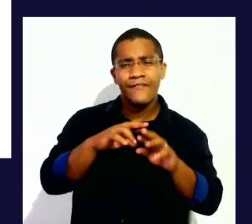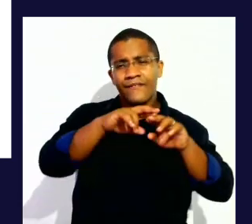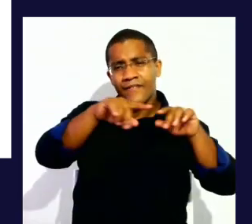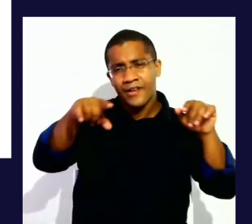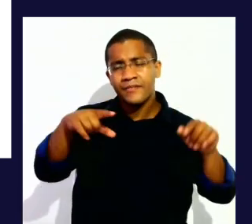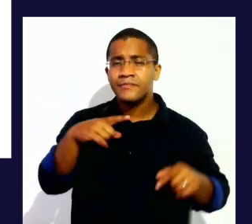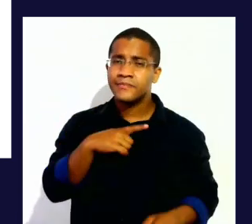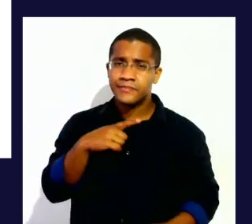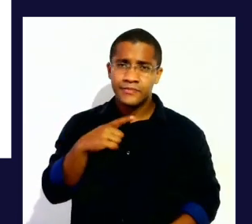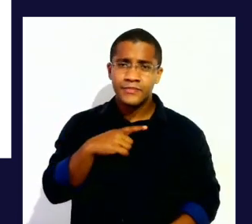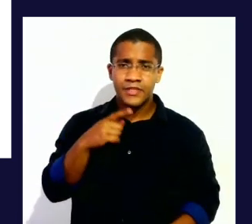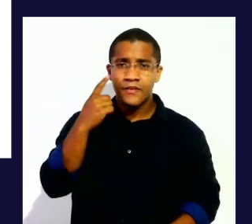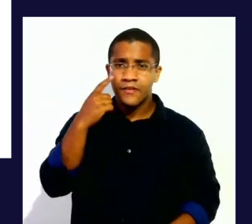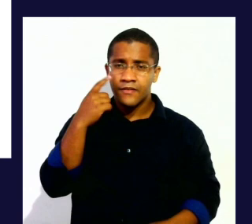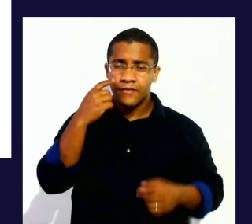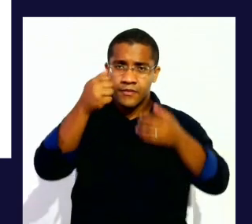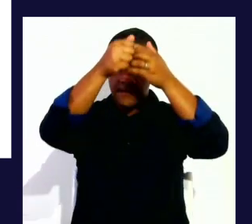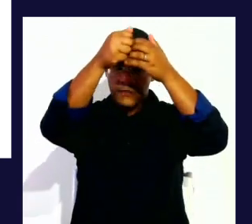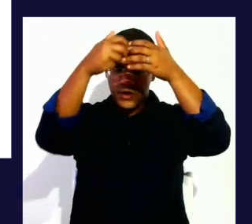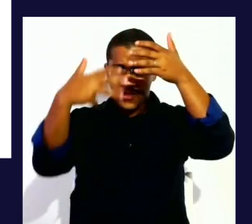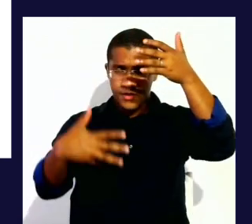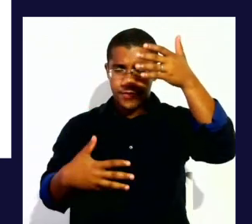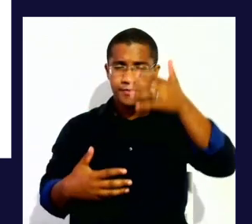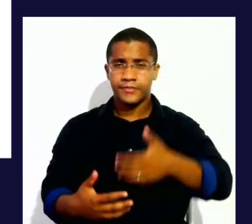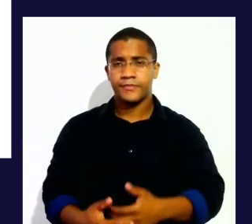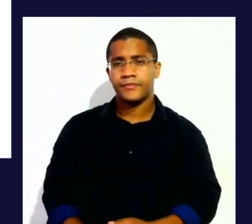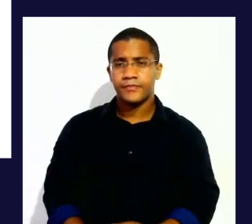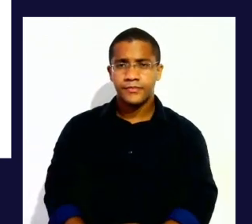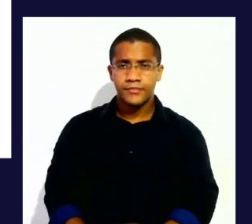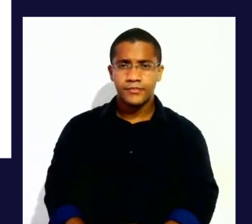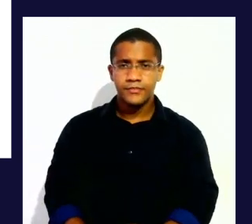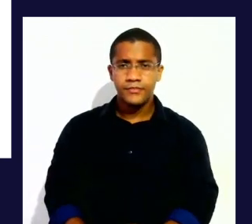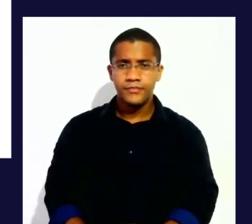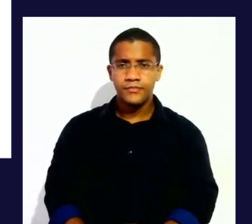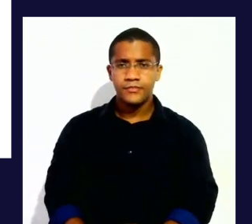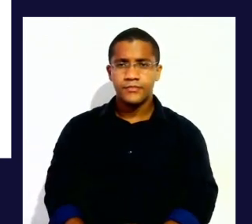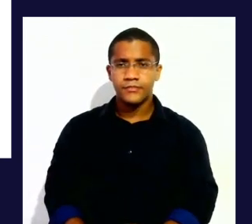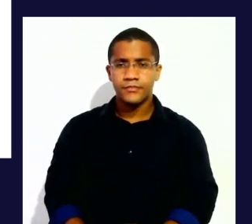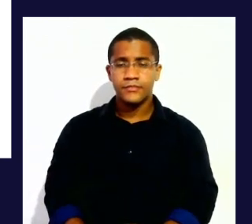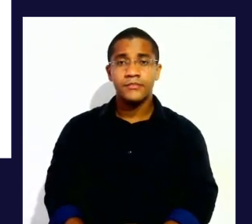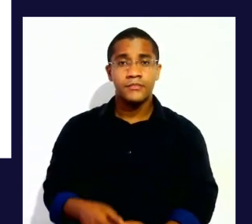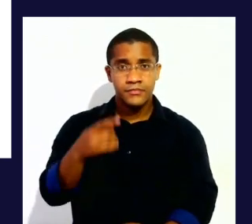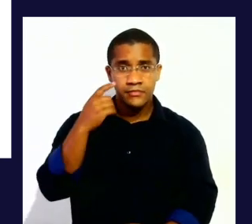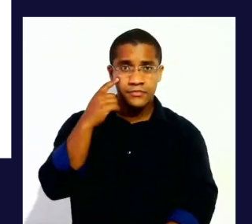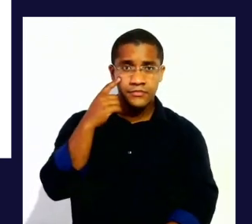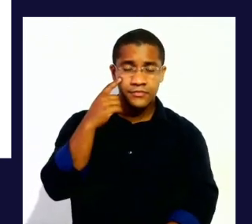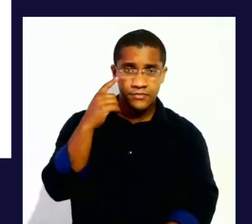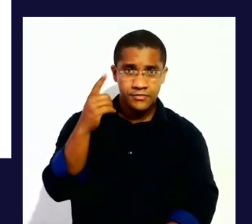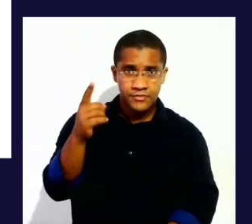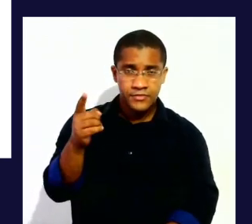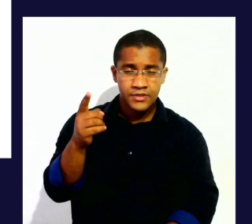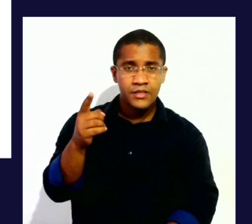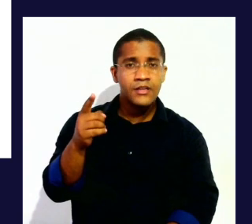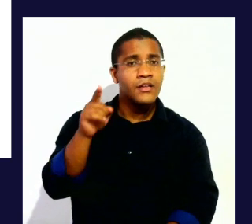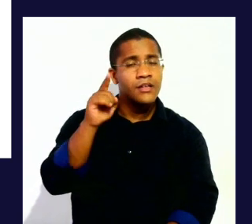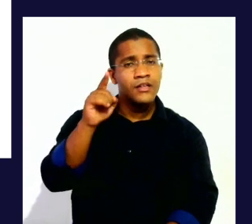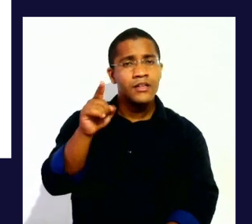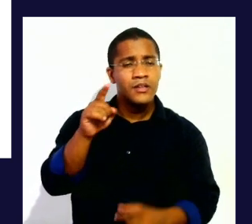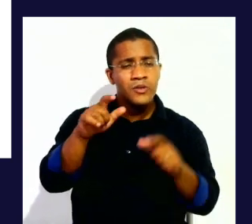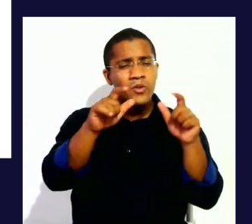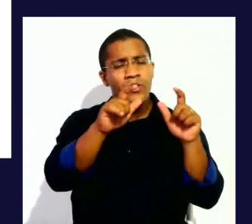de Jerônimo, em Serra das Barcas, em Serra das Barcas 2. Então, em